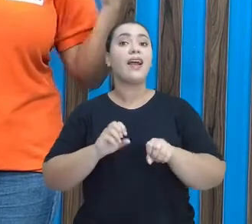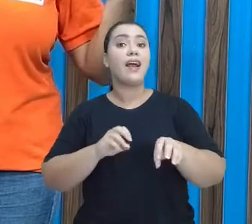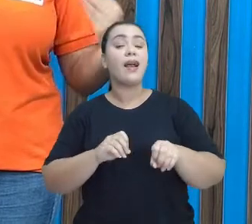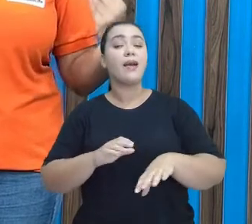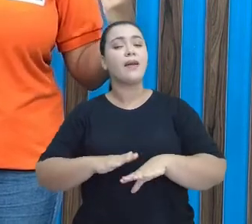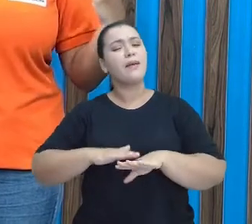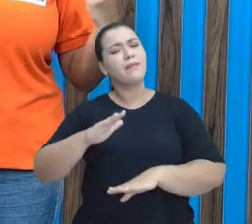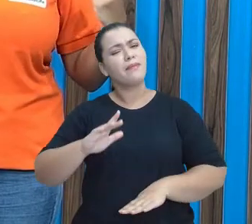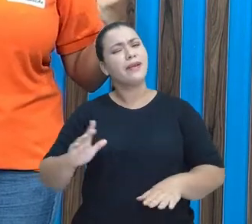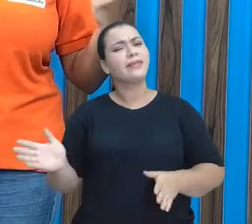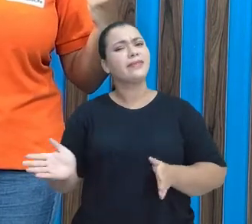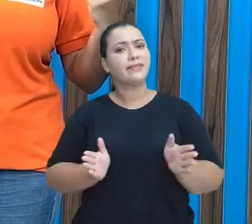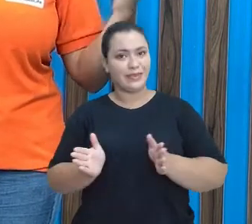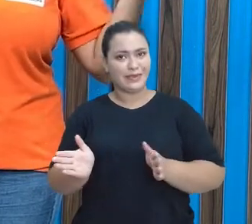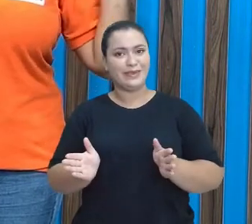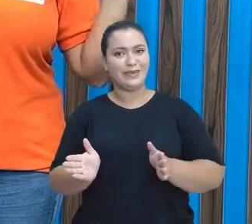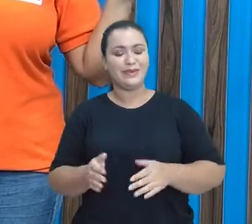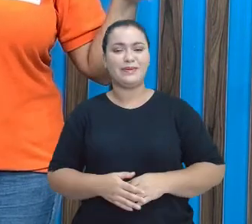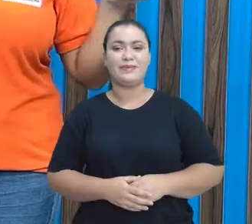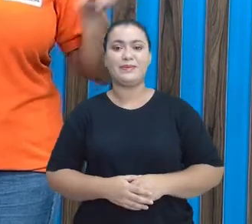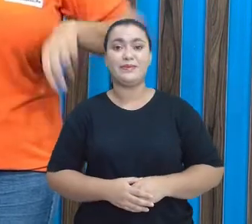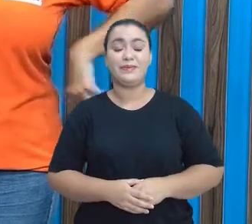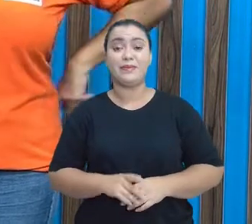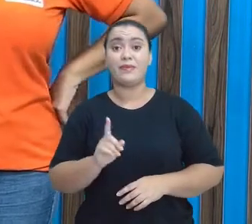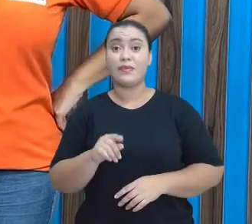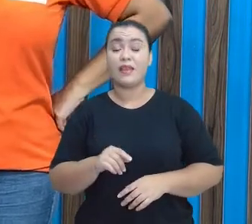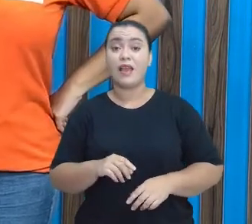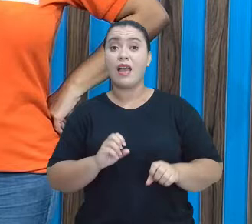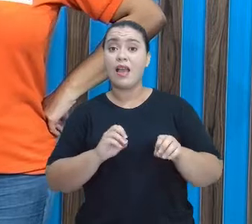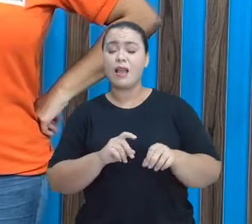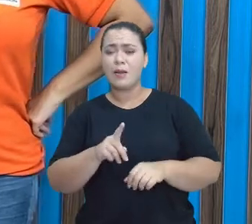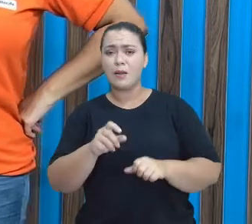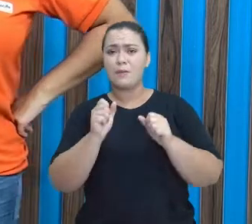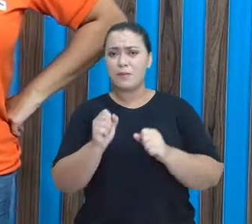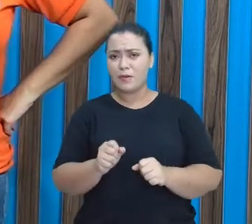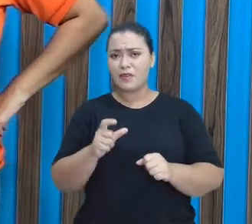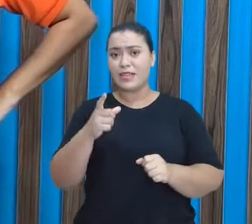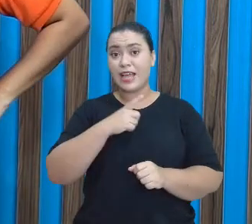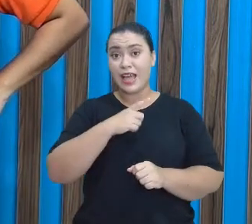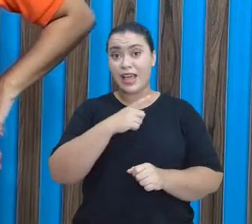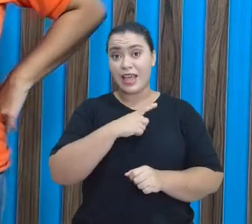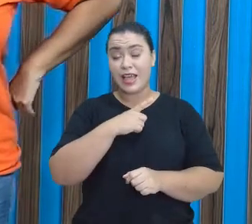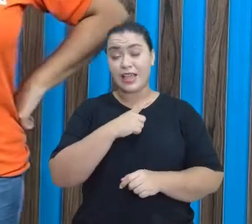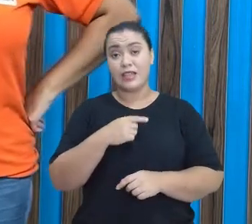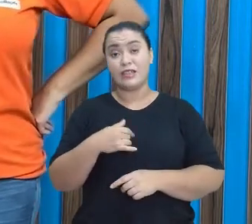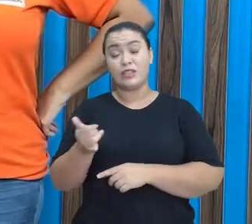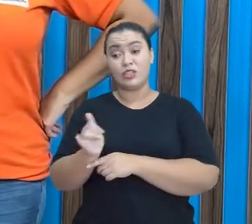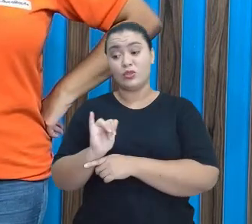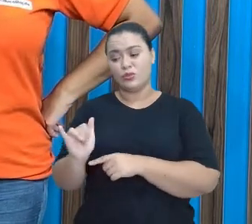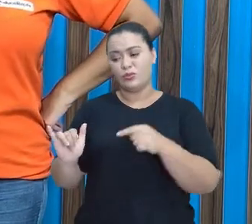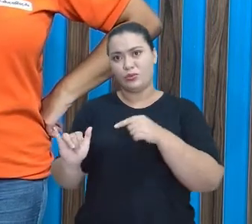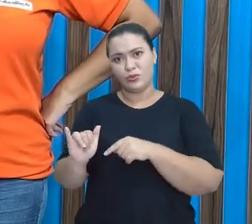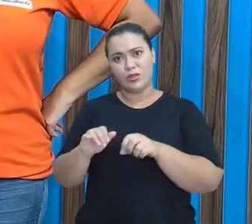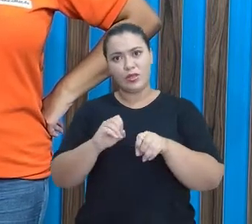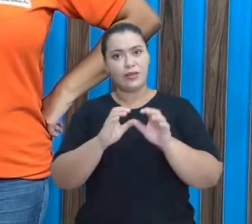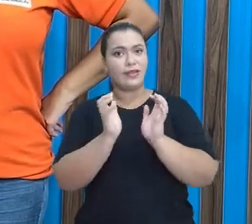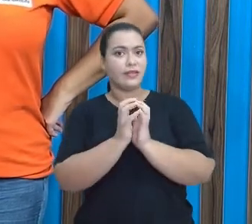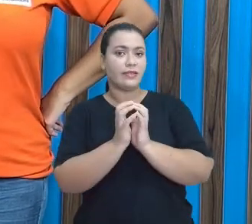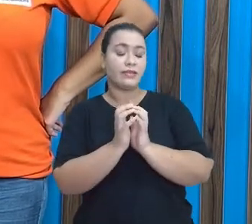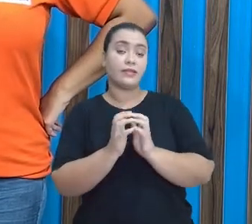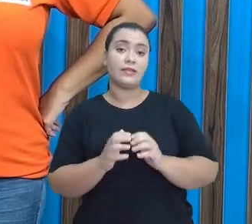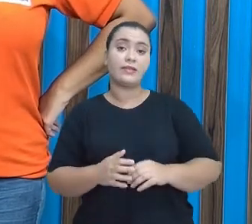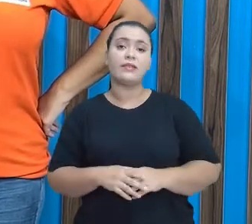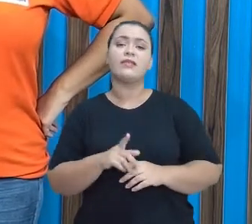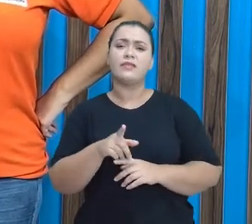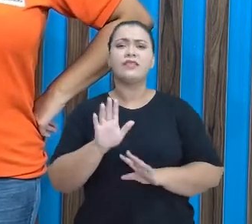mais acessíveis. Aulas estas que vocês podem encontrar ou no nosso canal do YouTube, Educa Recife.